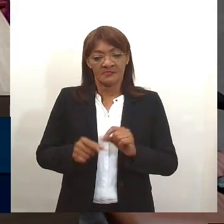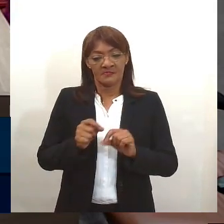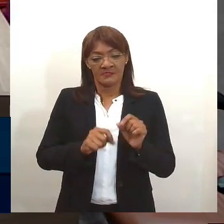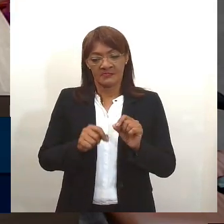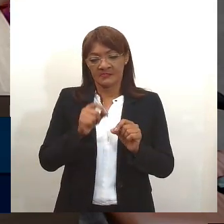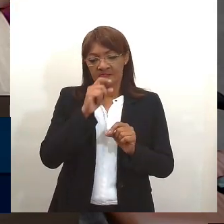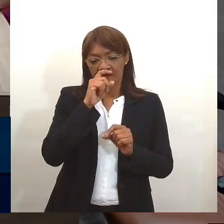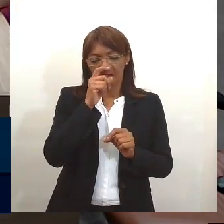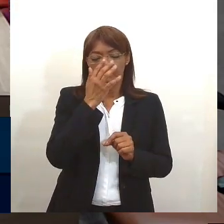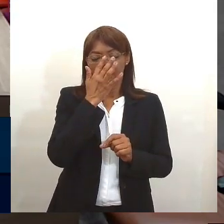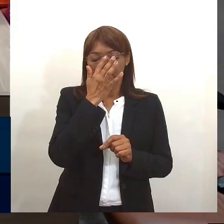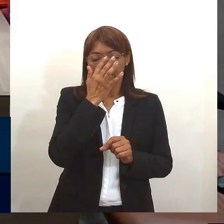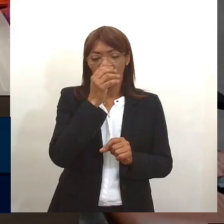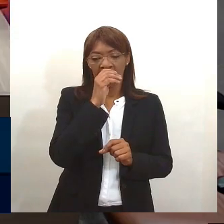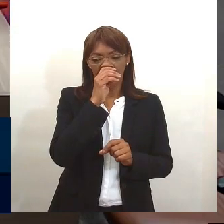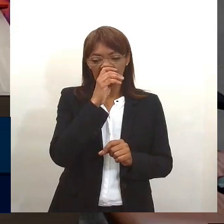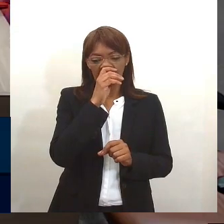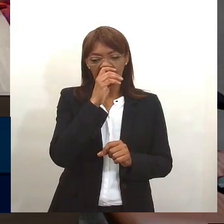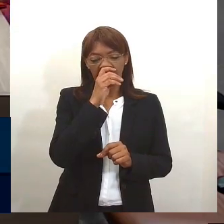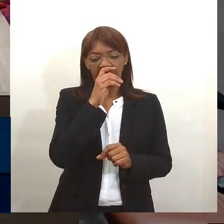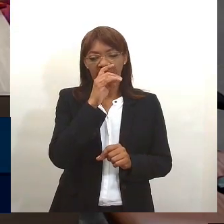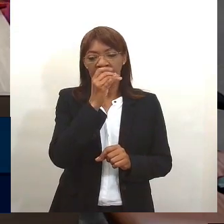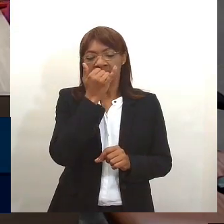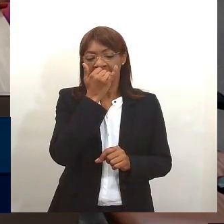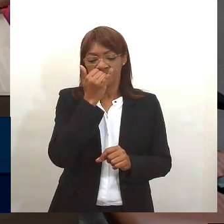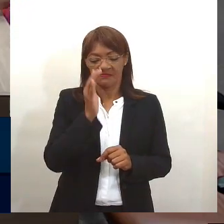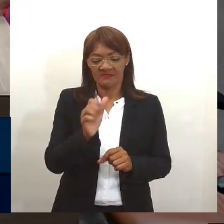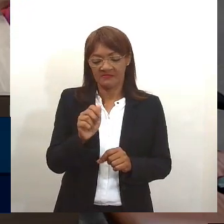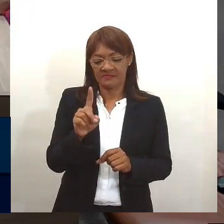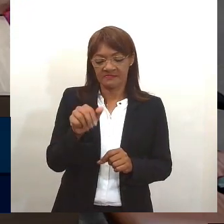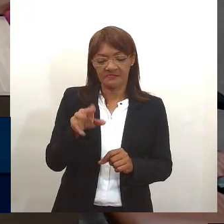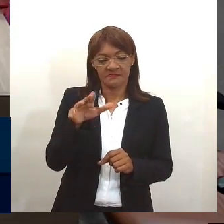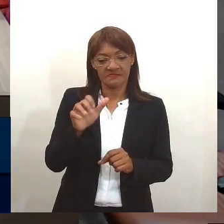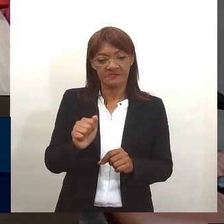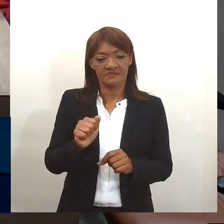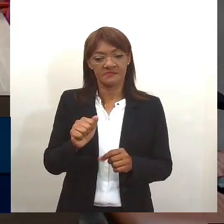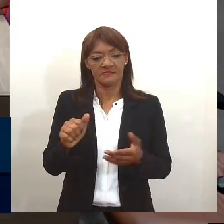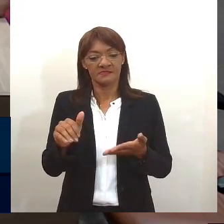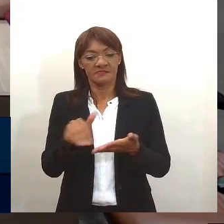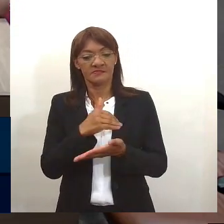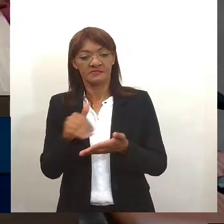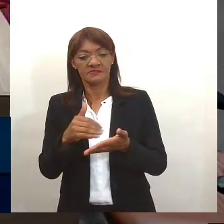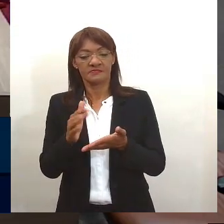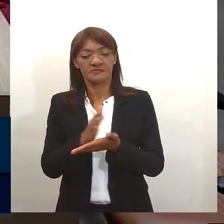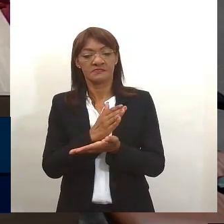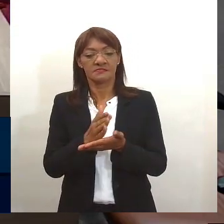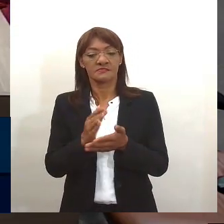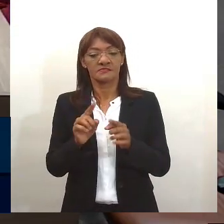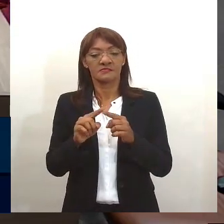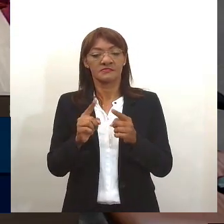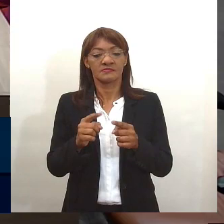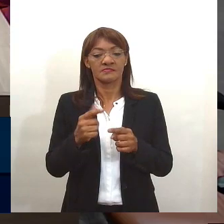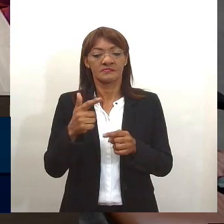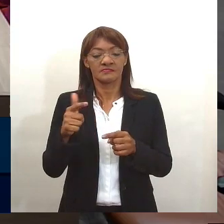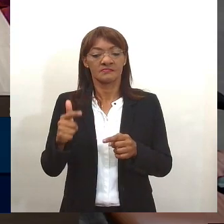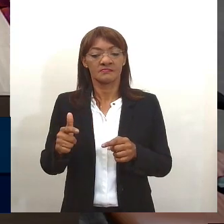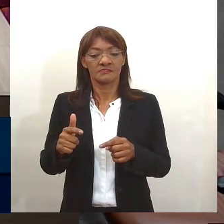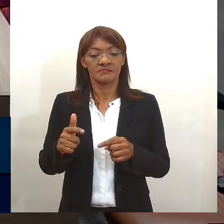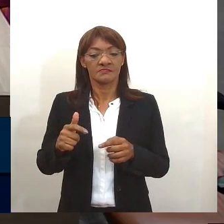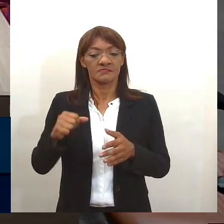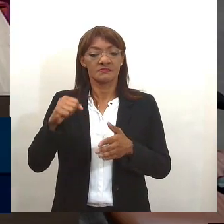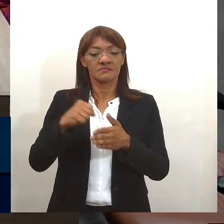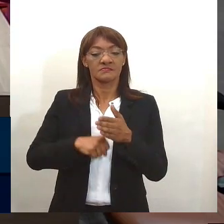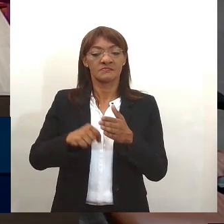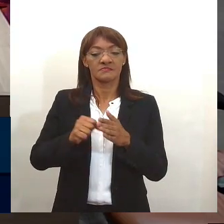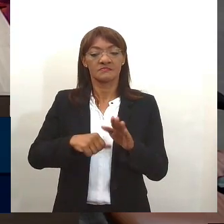mas em relação a outras pastas, né, e outras reivindicações, ainda é muito pequena. Então, quero